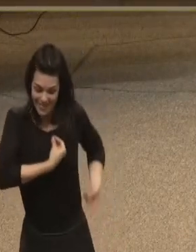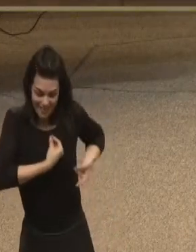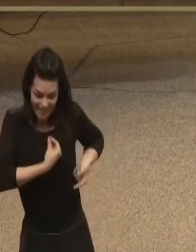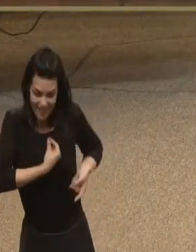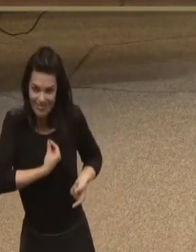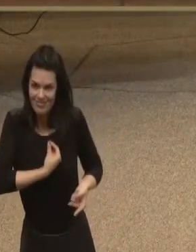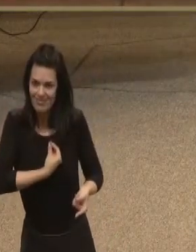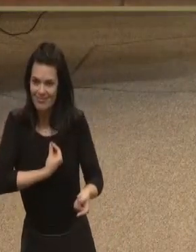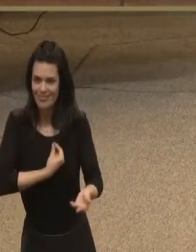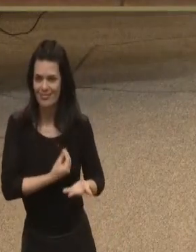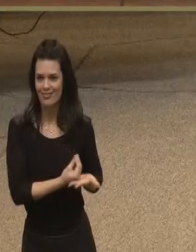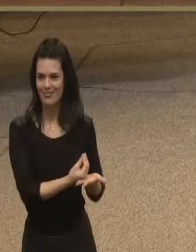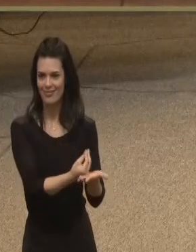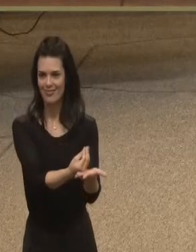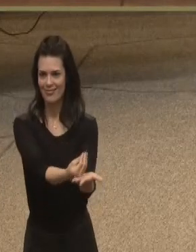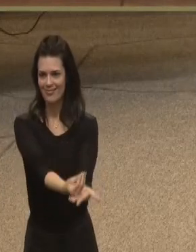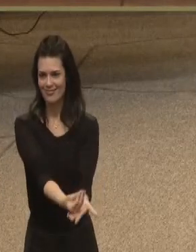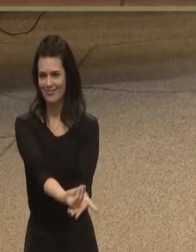eterna.